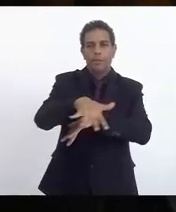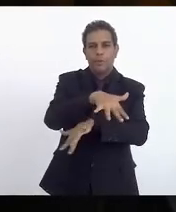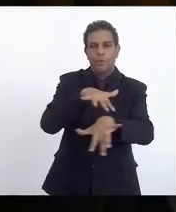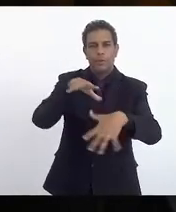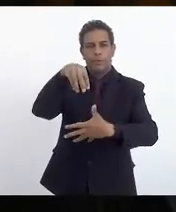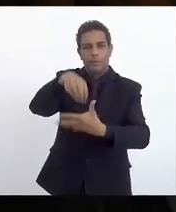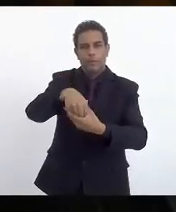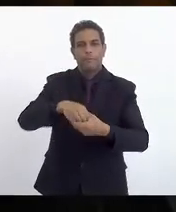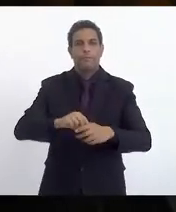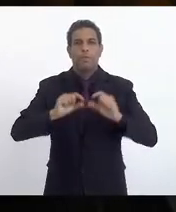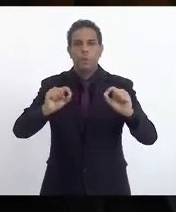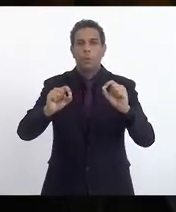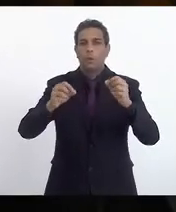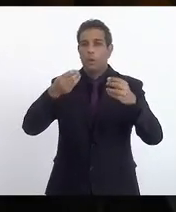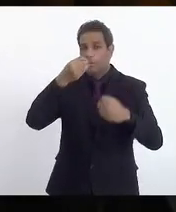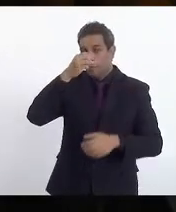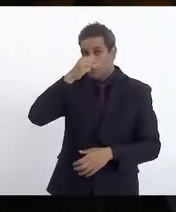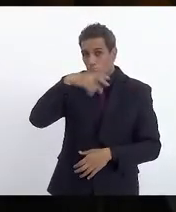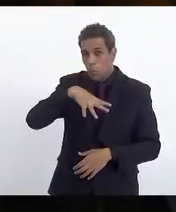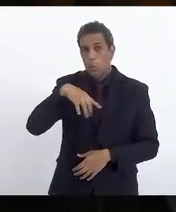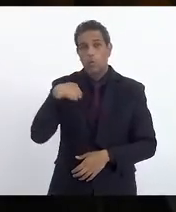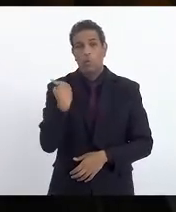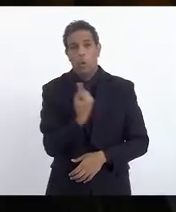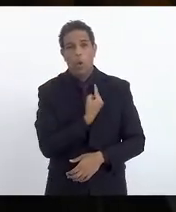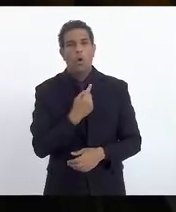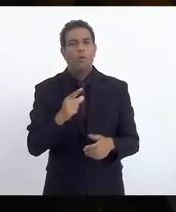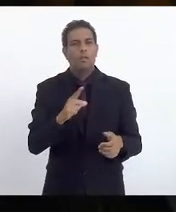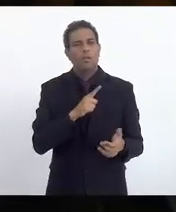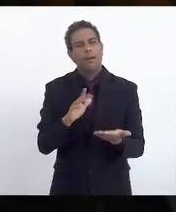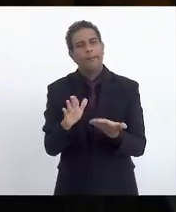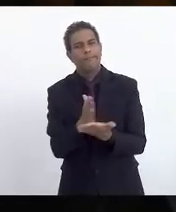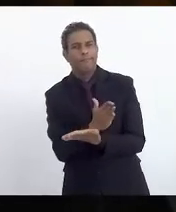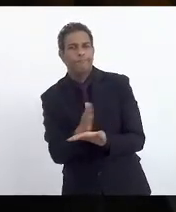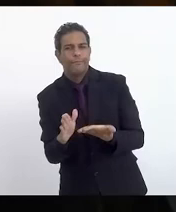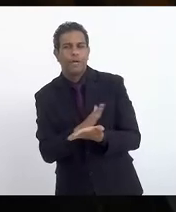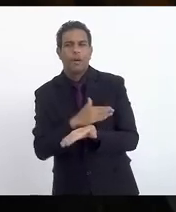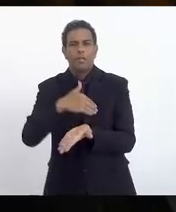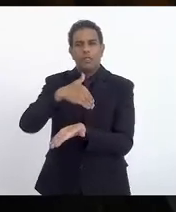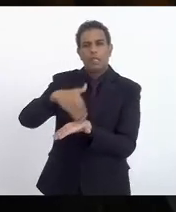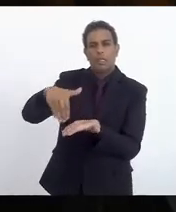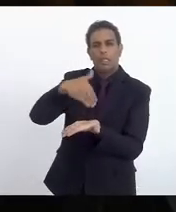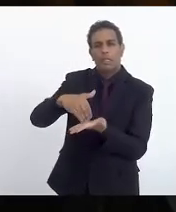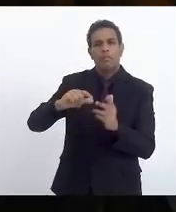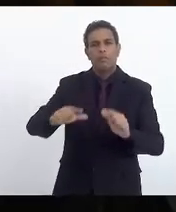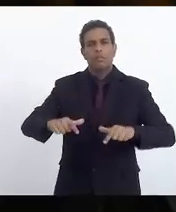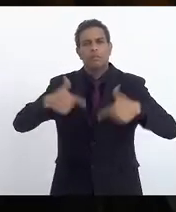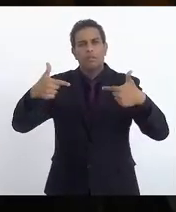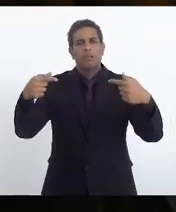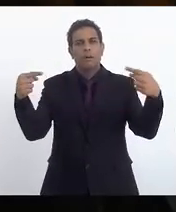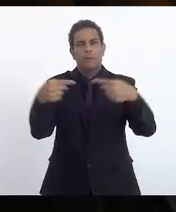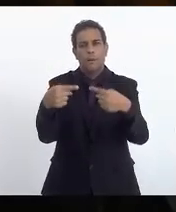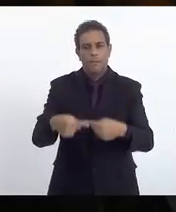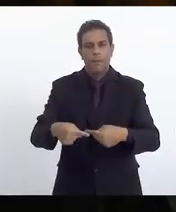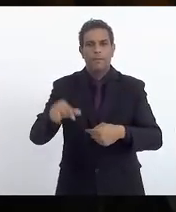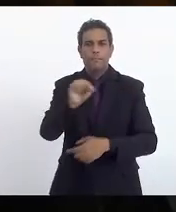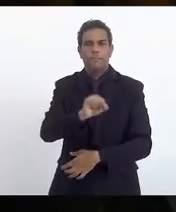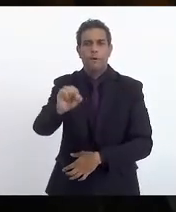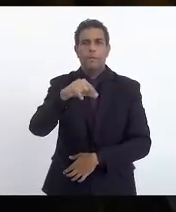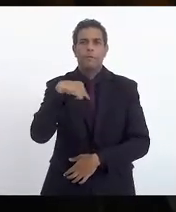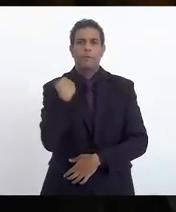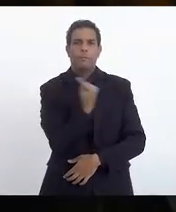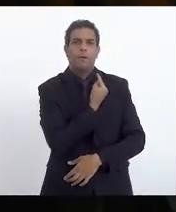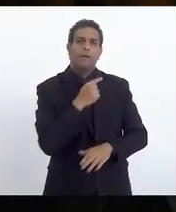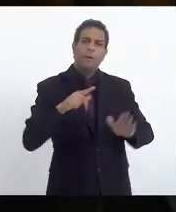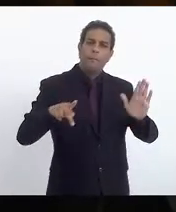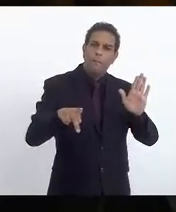cettrans Isso é um absurdo várias secretarias de estado que prestam serviços finalísticos importantes